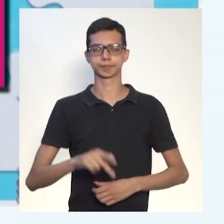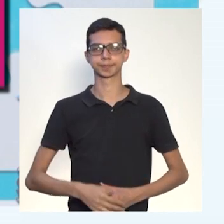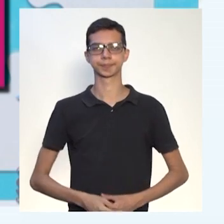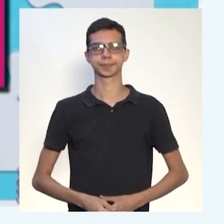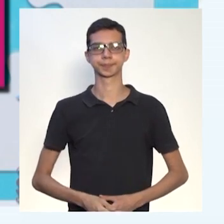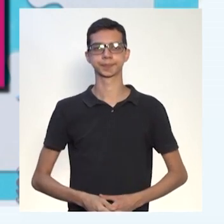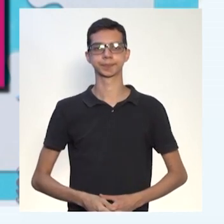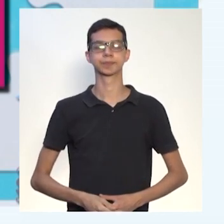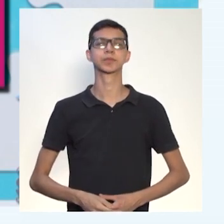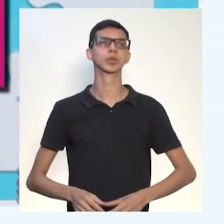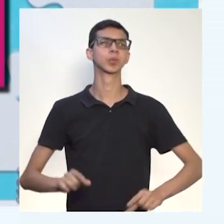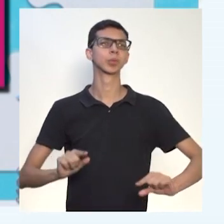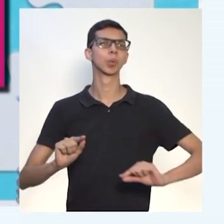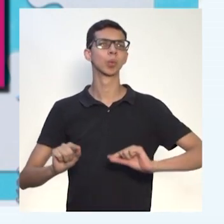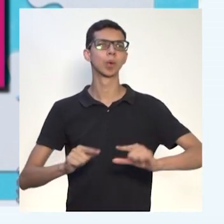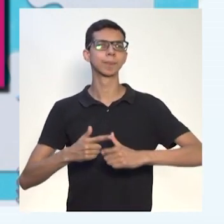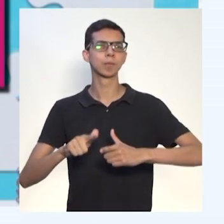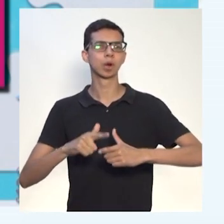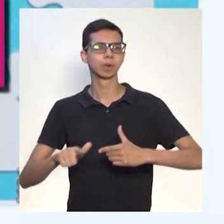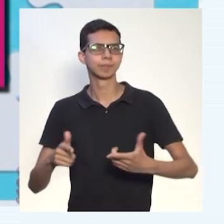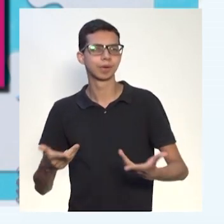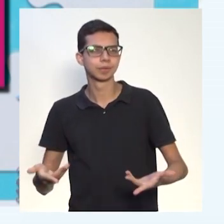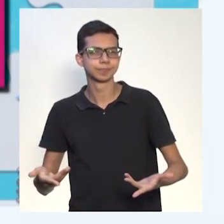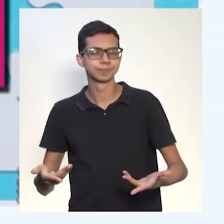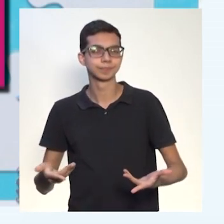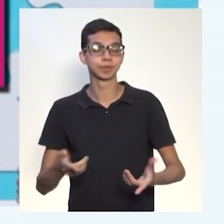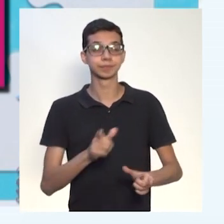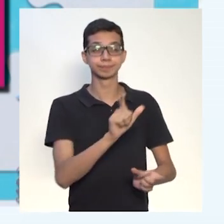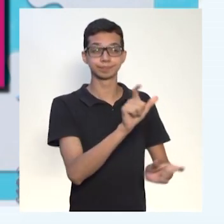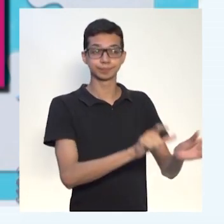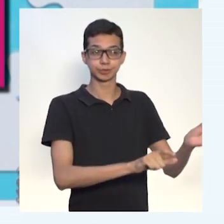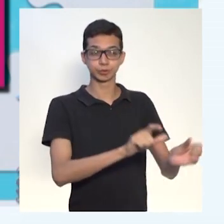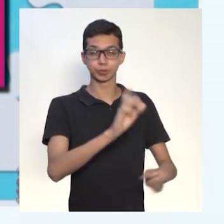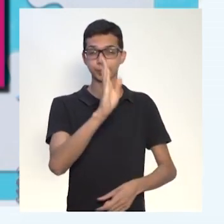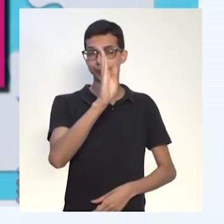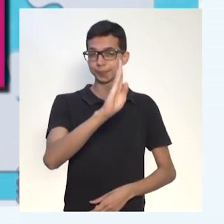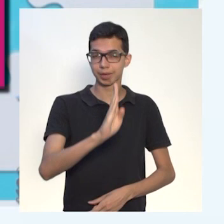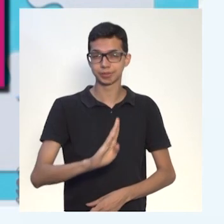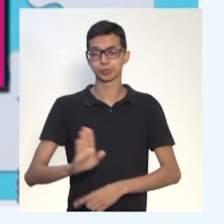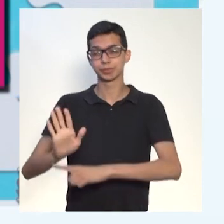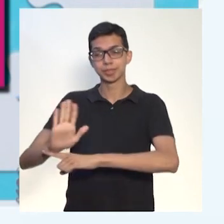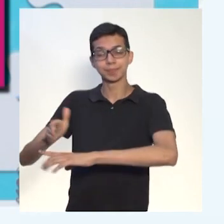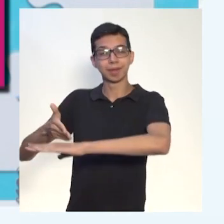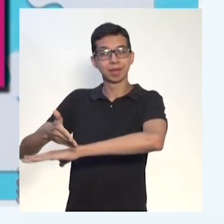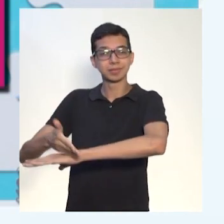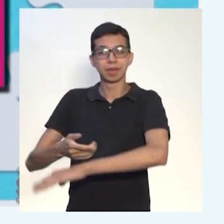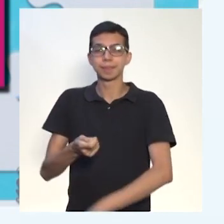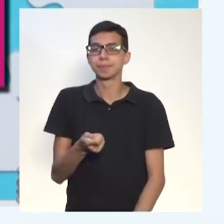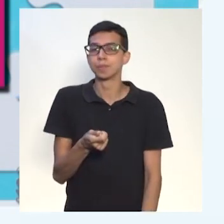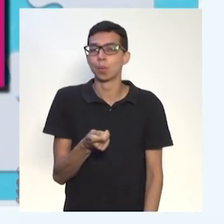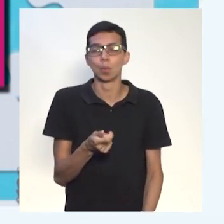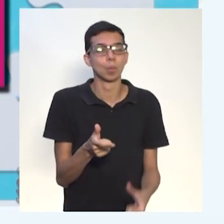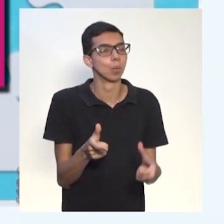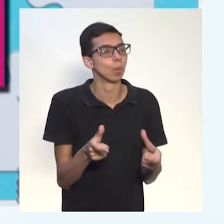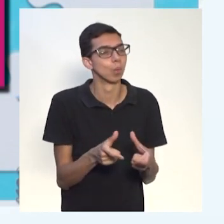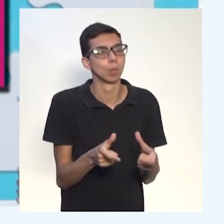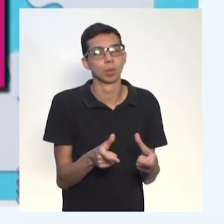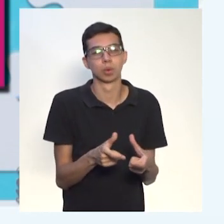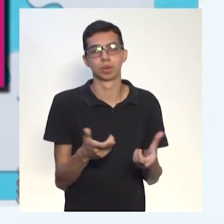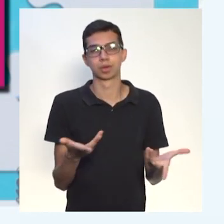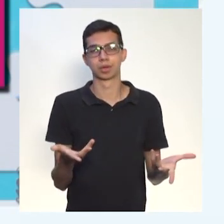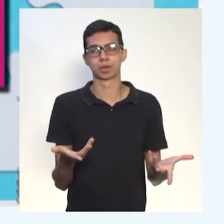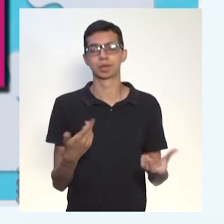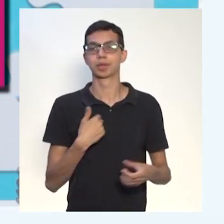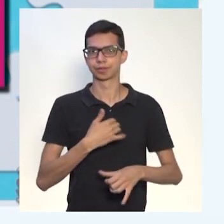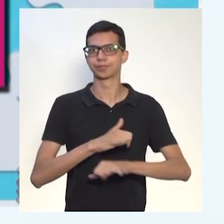têm acesso ao cinema. Por quê e como democratizar? Porque a gente tinha dito que tinha a ver com desigualdades. Elas eram